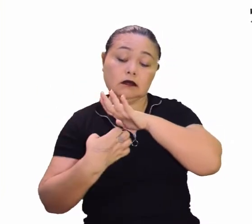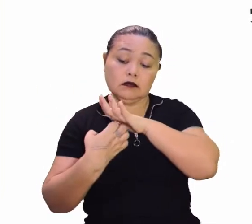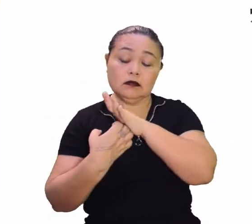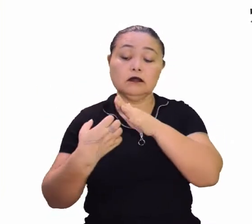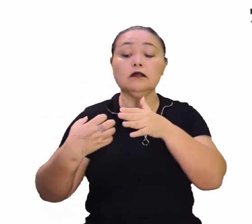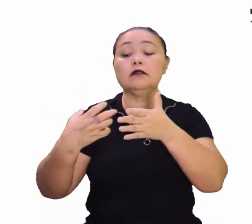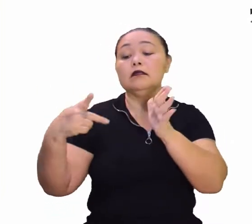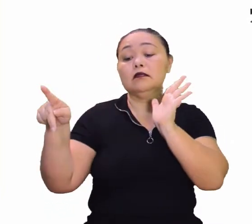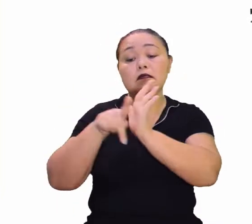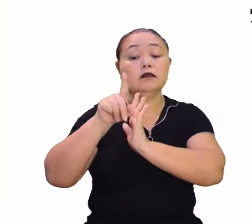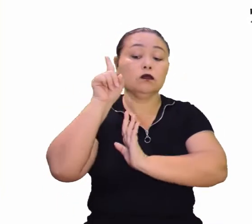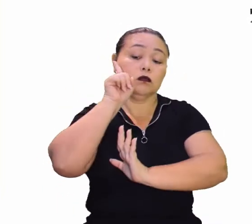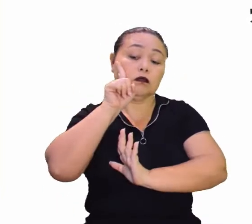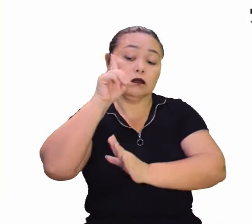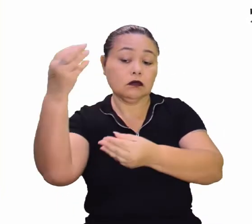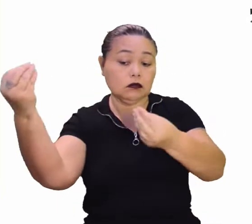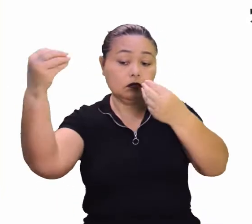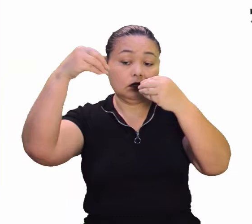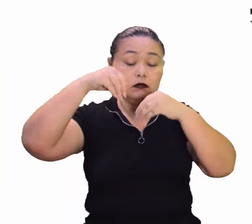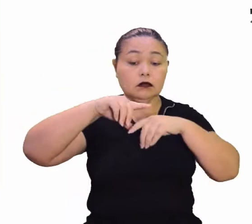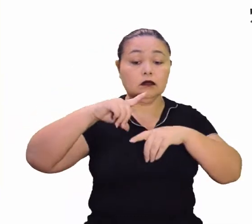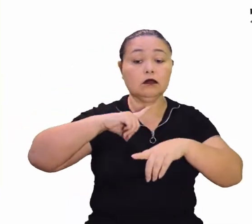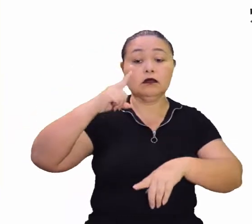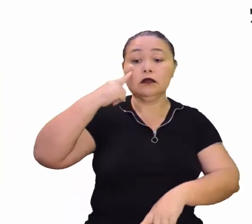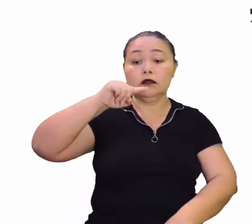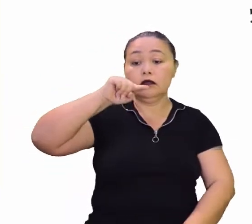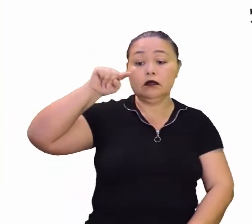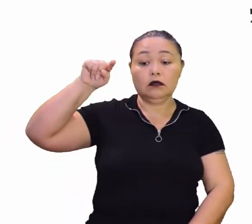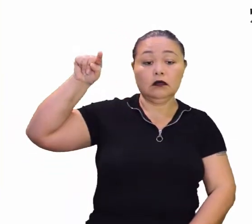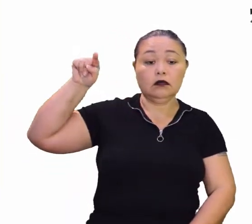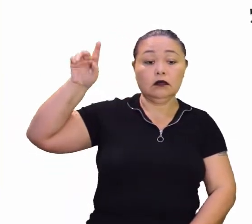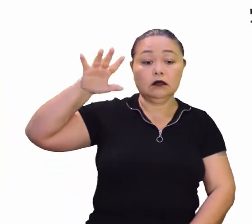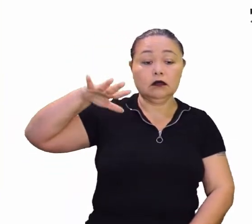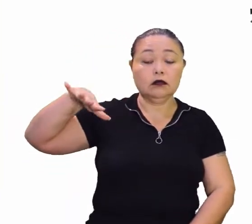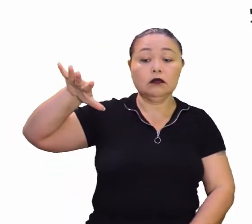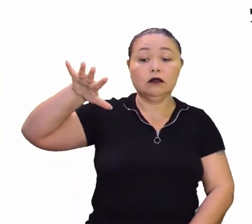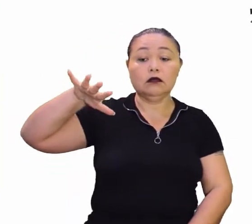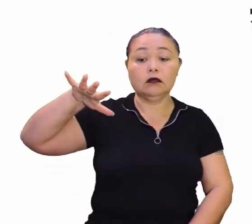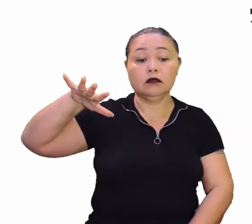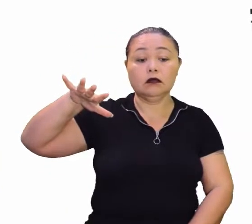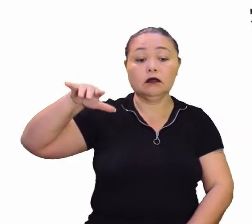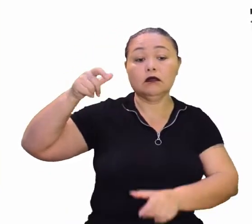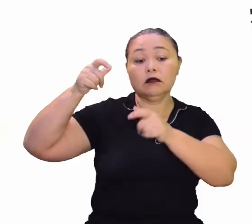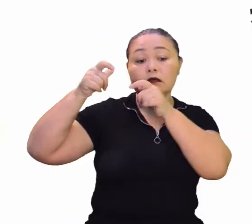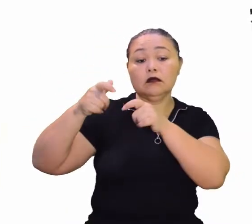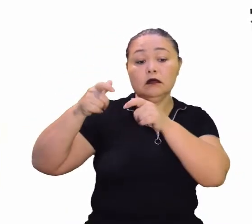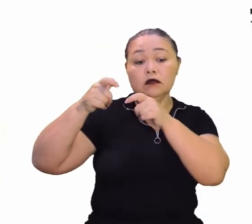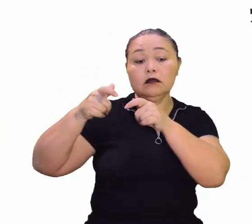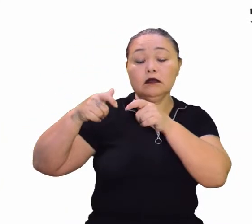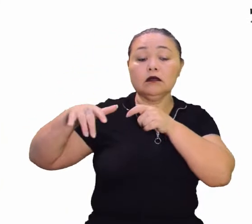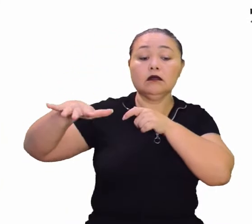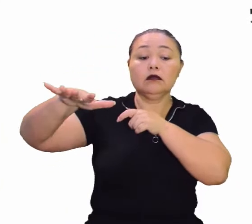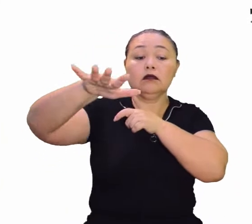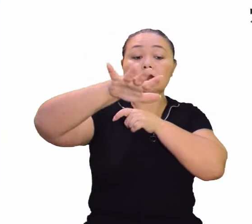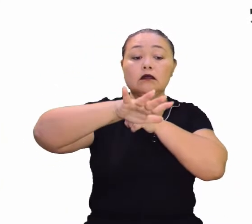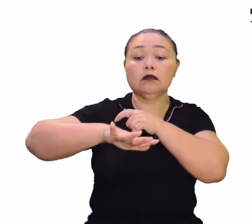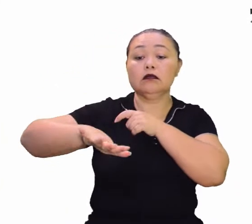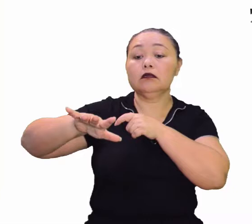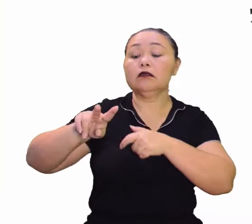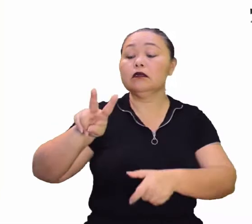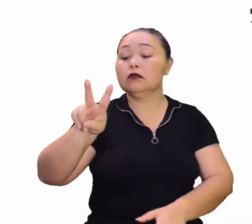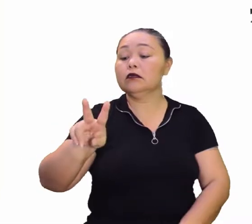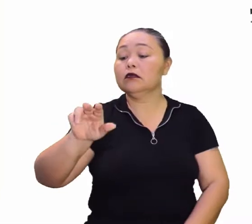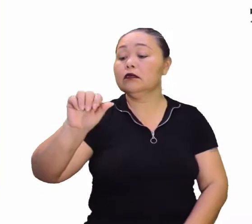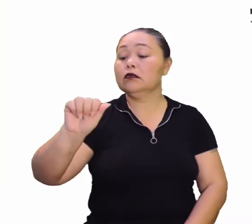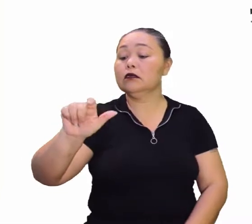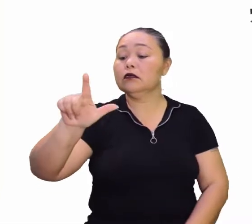norte-americanas. A setinha aqui evidenciou que aqui, ó, é o Vale do Silício e